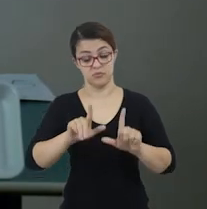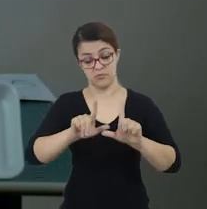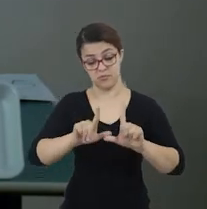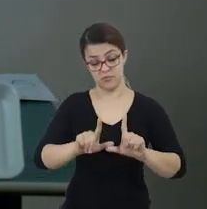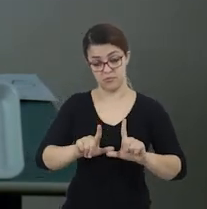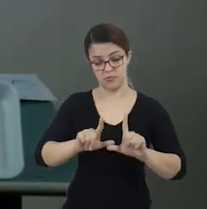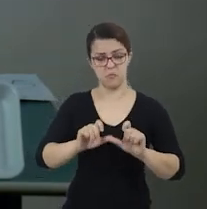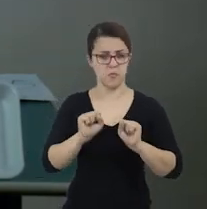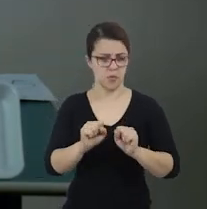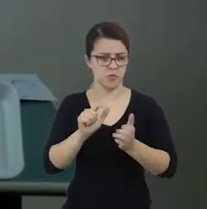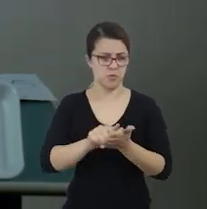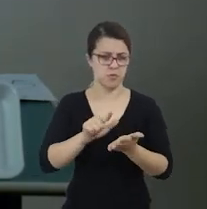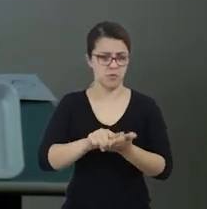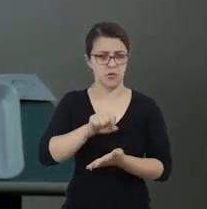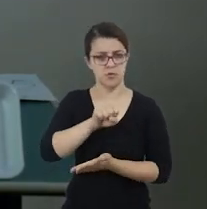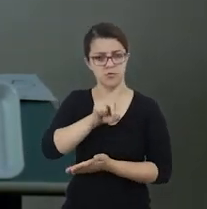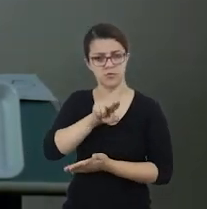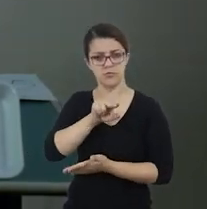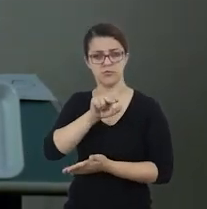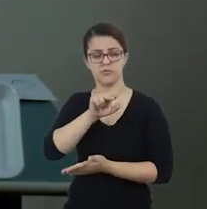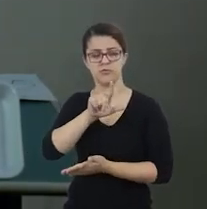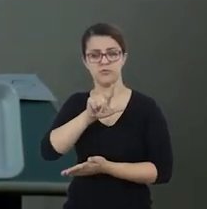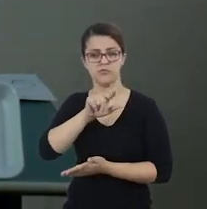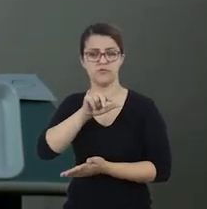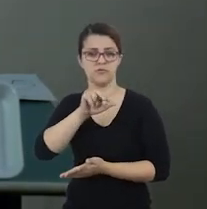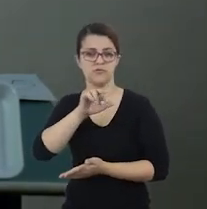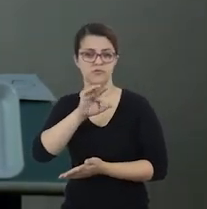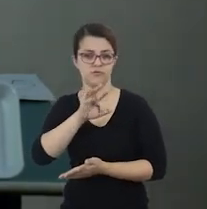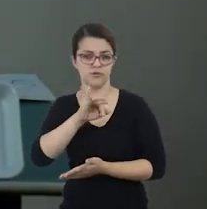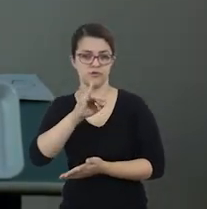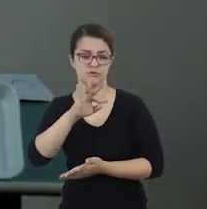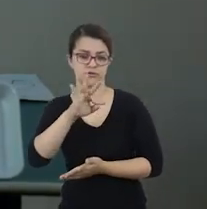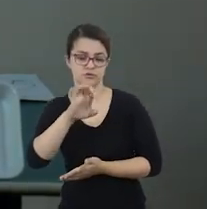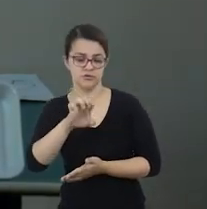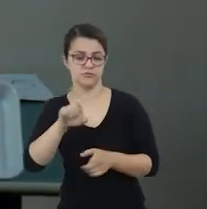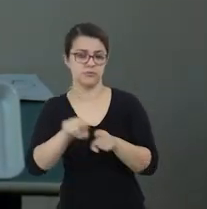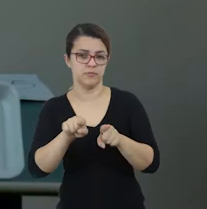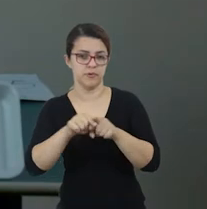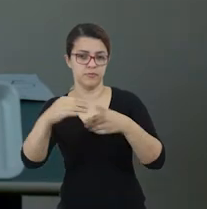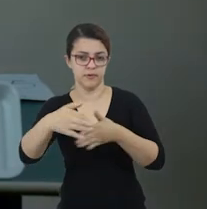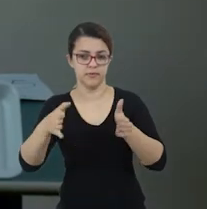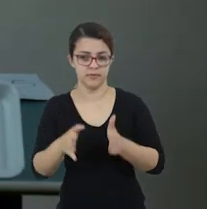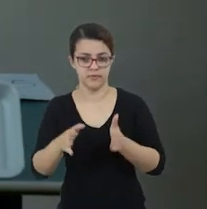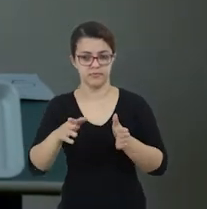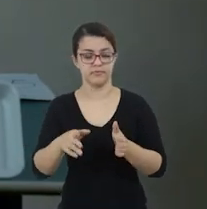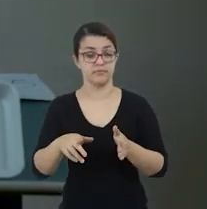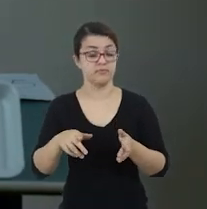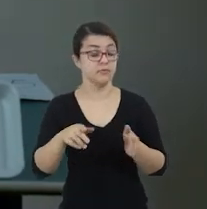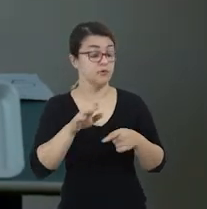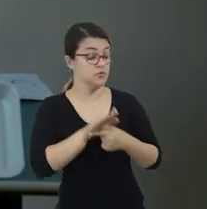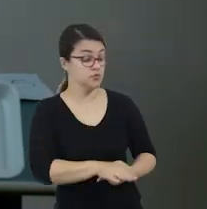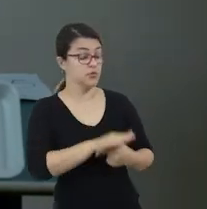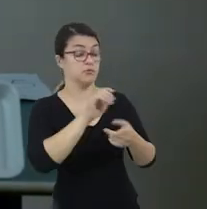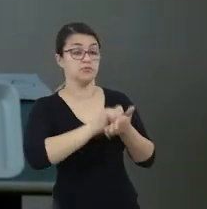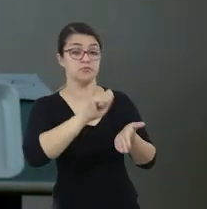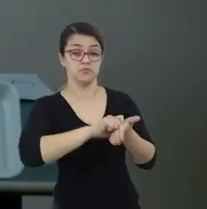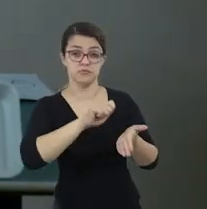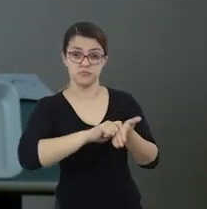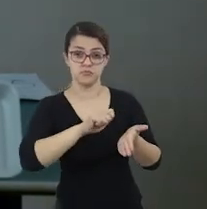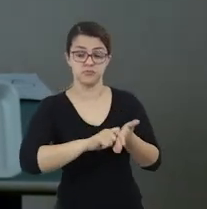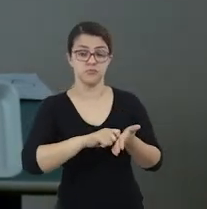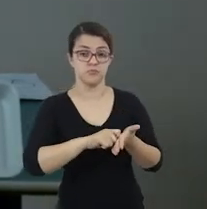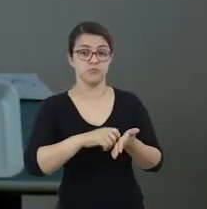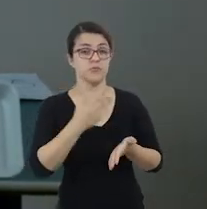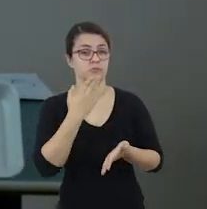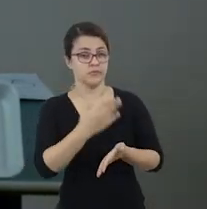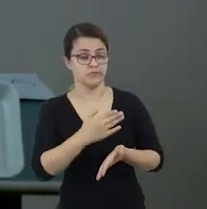no sulfite, no papelão. Auxilie a criança na escrita do numeral. Pode ir falando o número